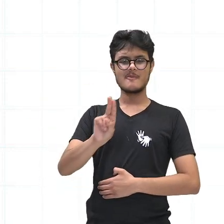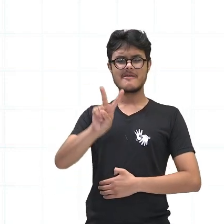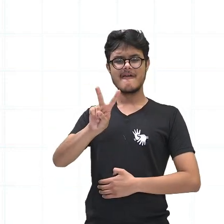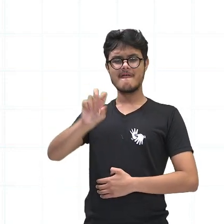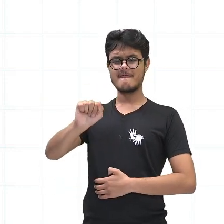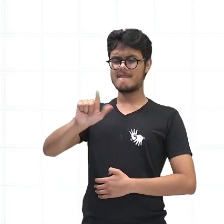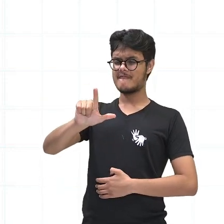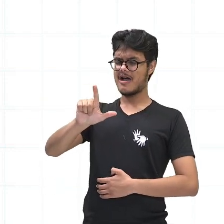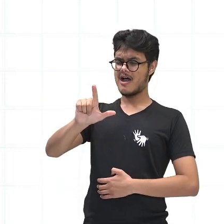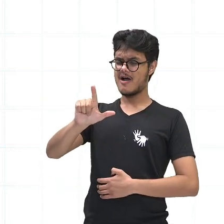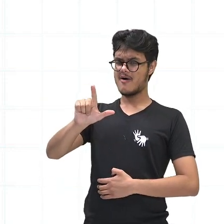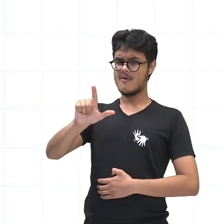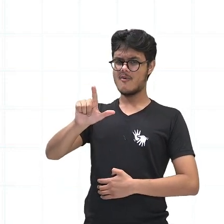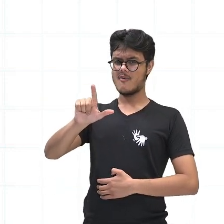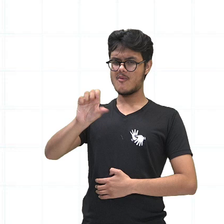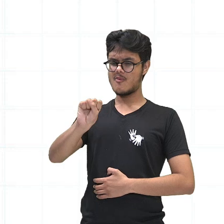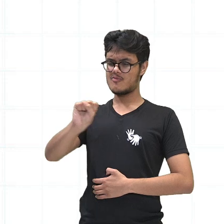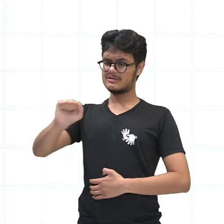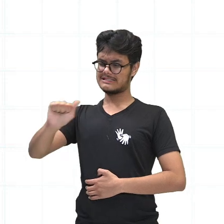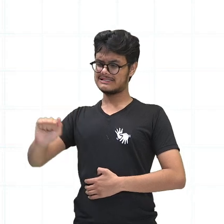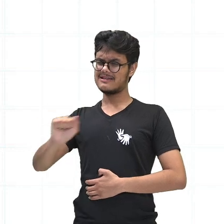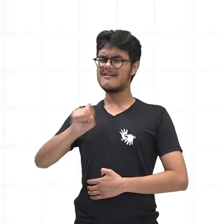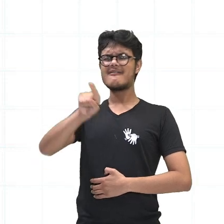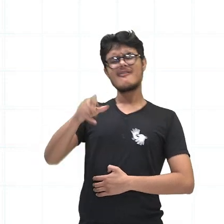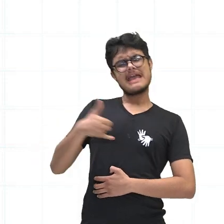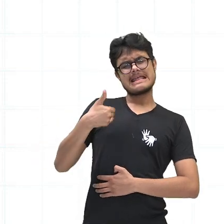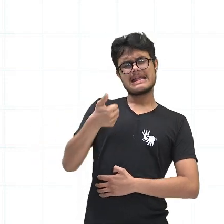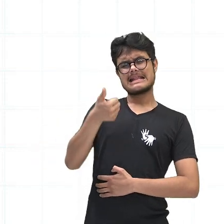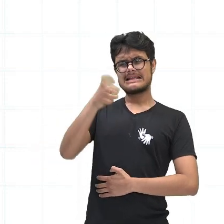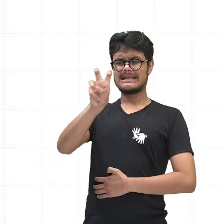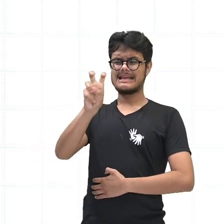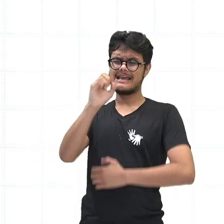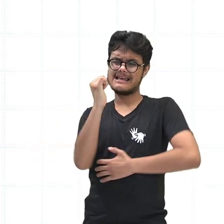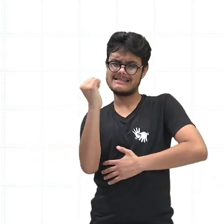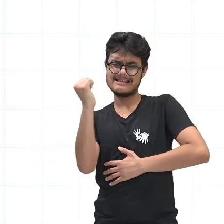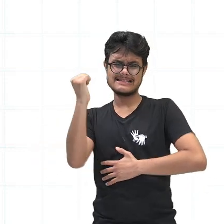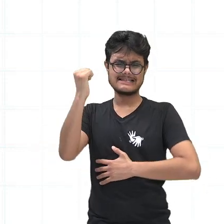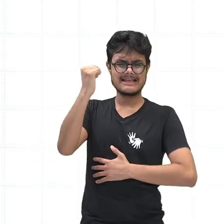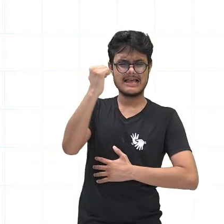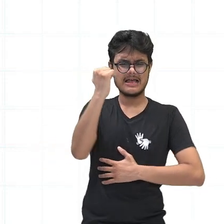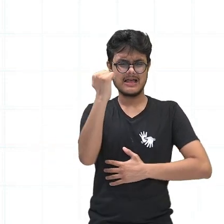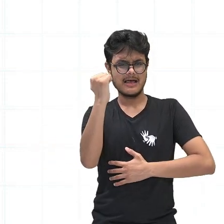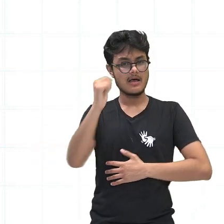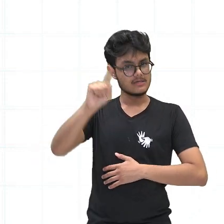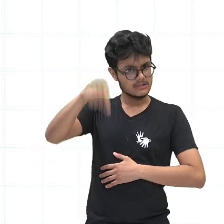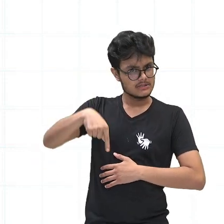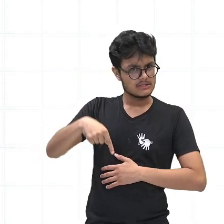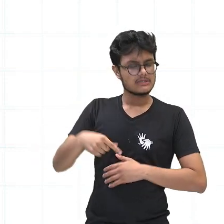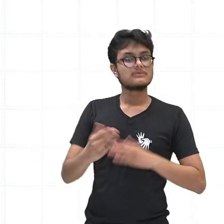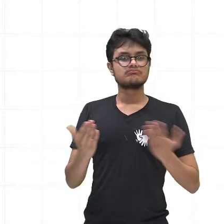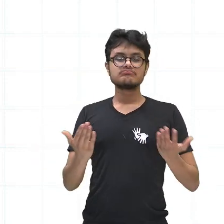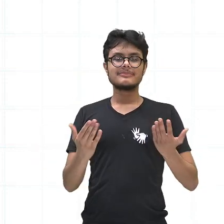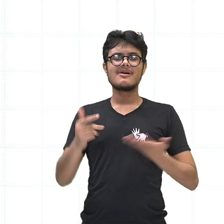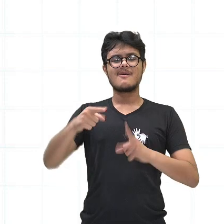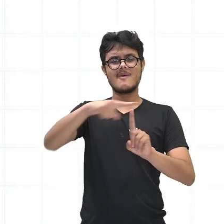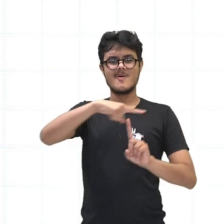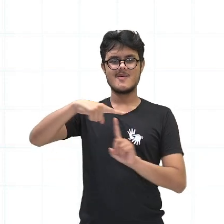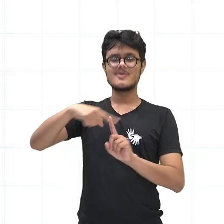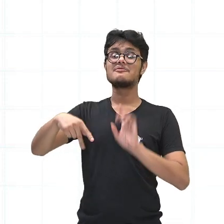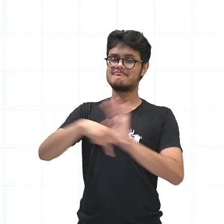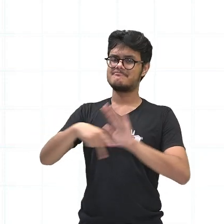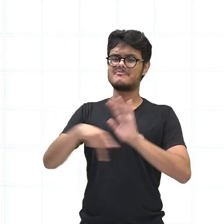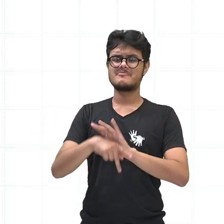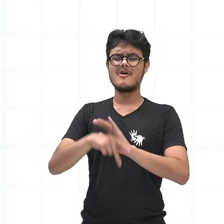numa festa de 15 anos, você vai dançar valsa? Então, a valsa vienense é um tipo de dança